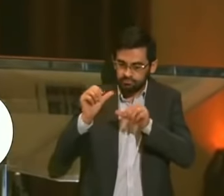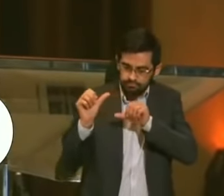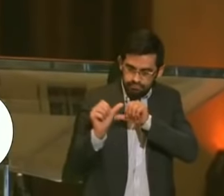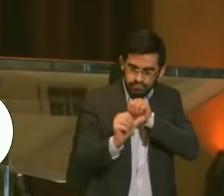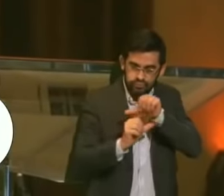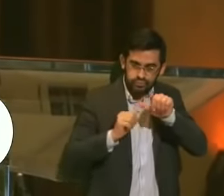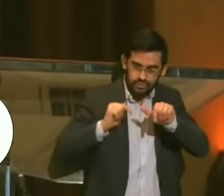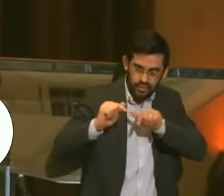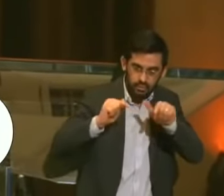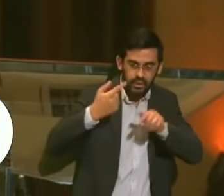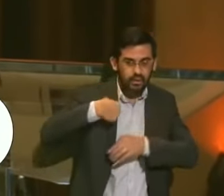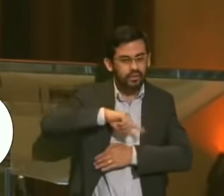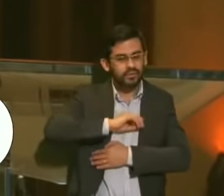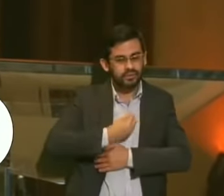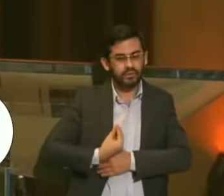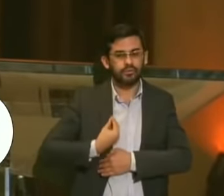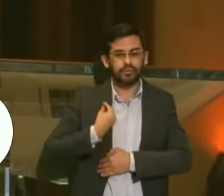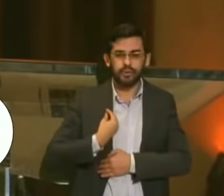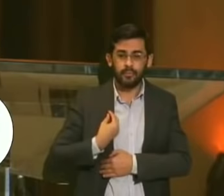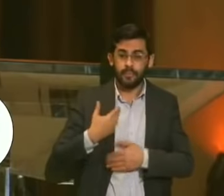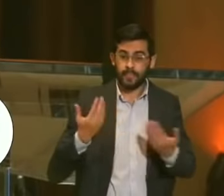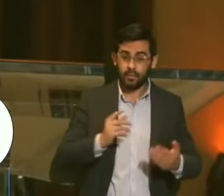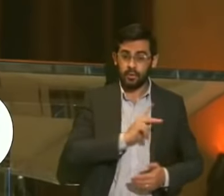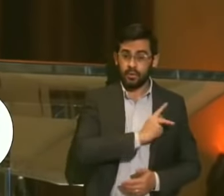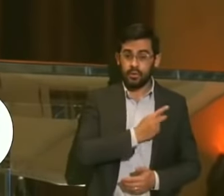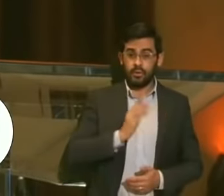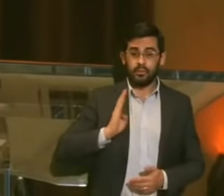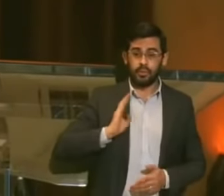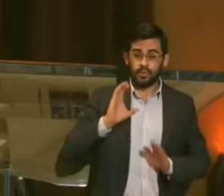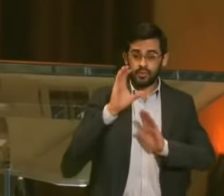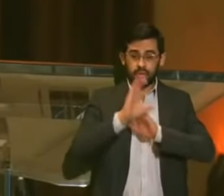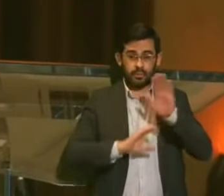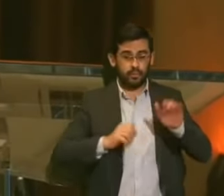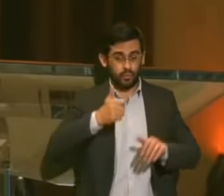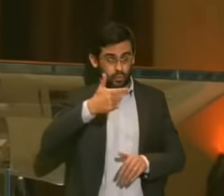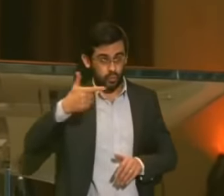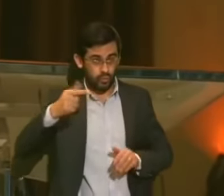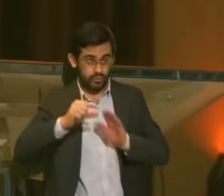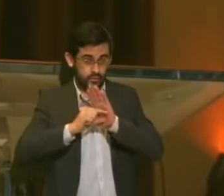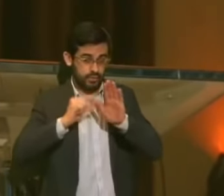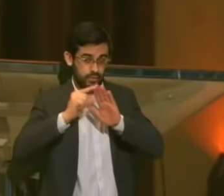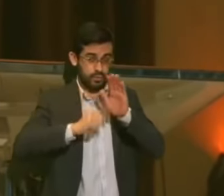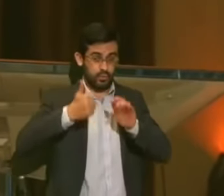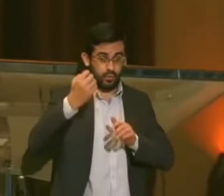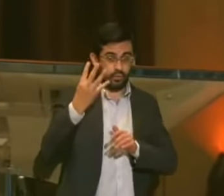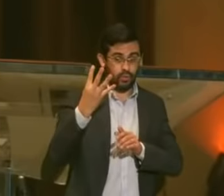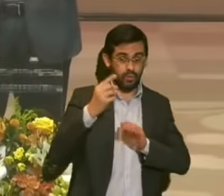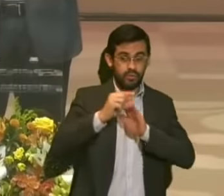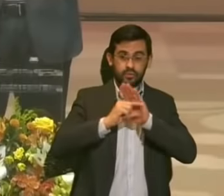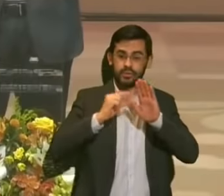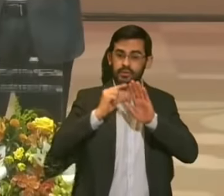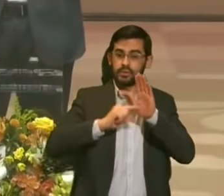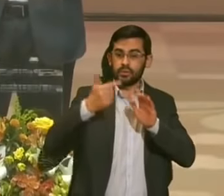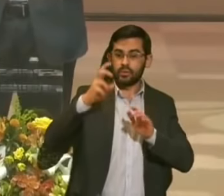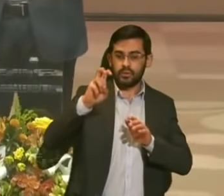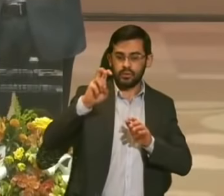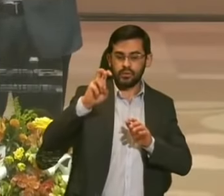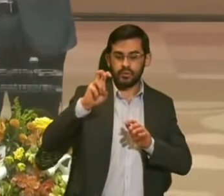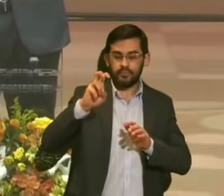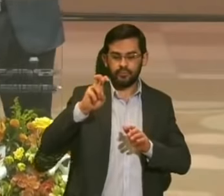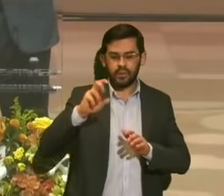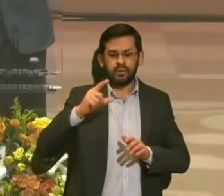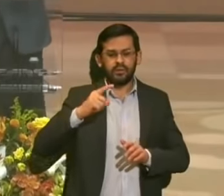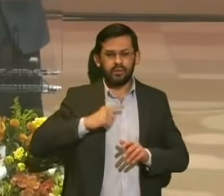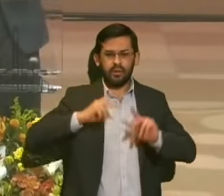vida. Por isso que o livro de Hebreus vai dizer no capítulo 12, versículos 14 e 15: segui a paz com todos